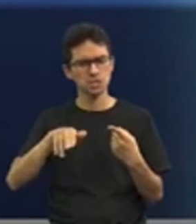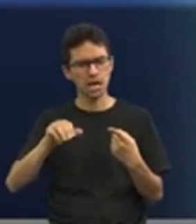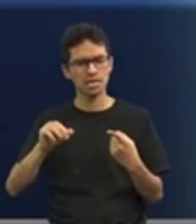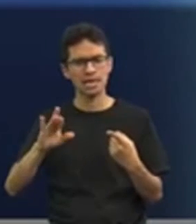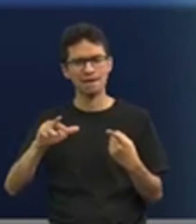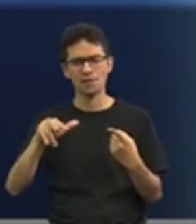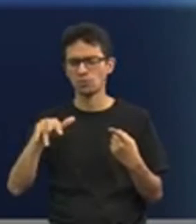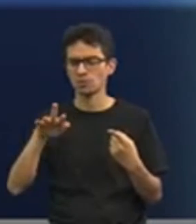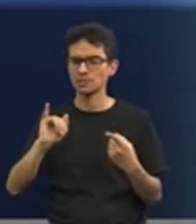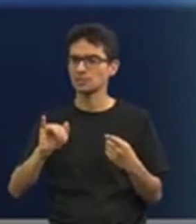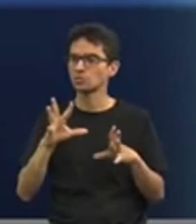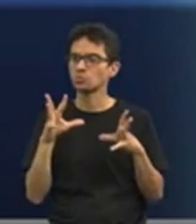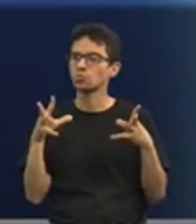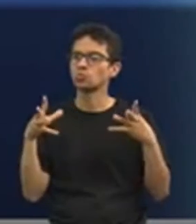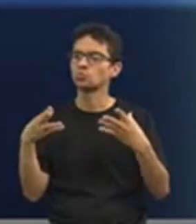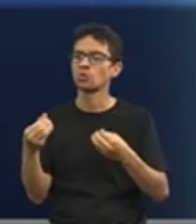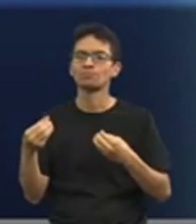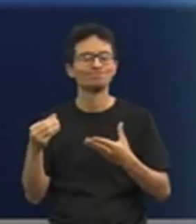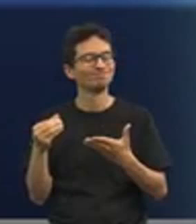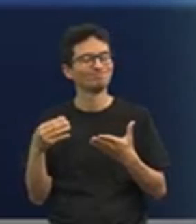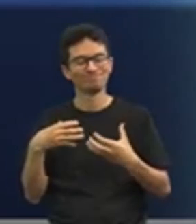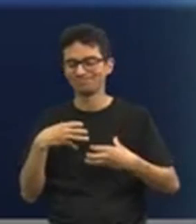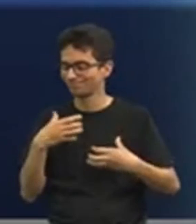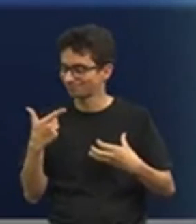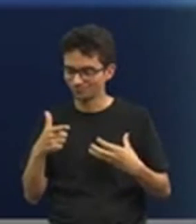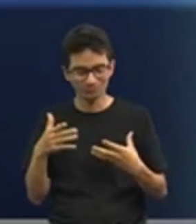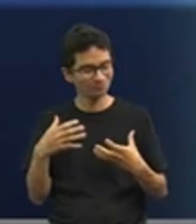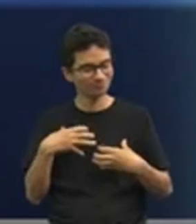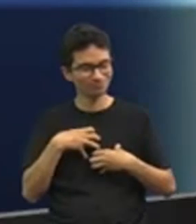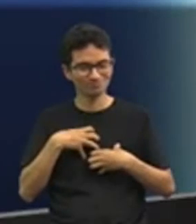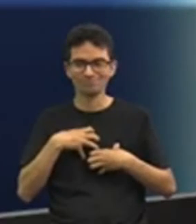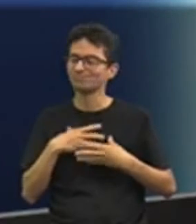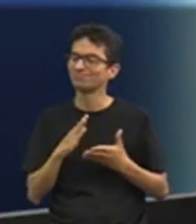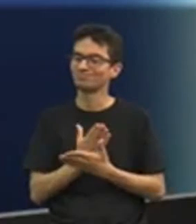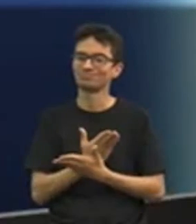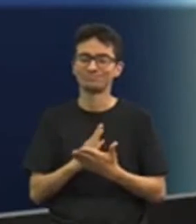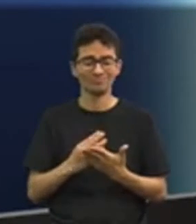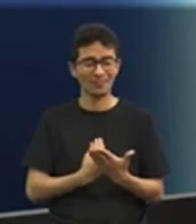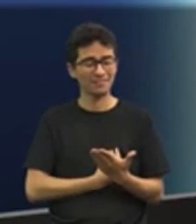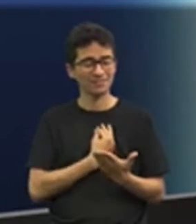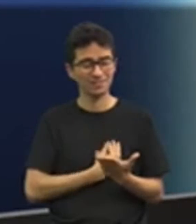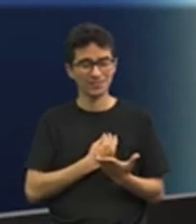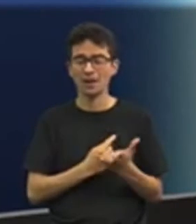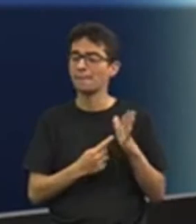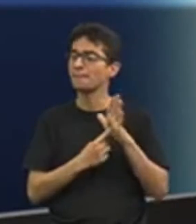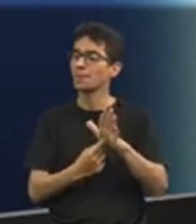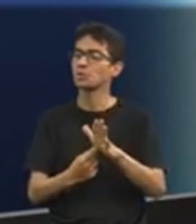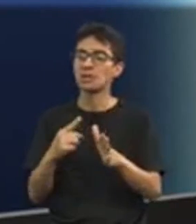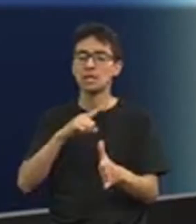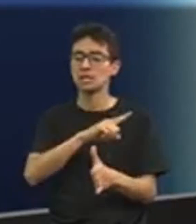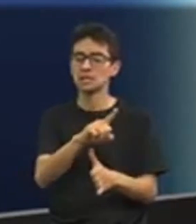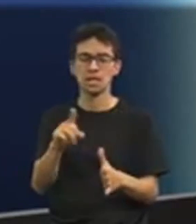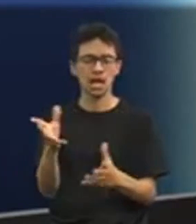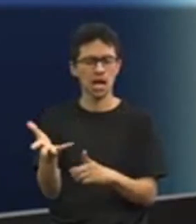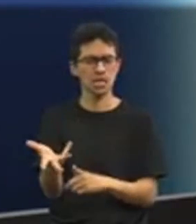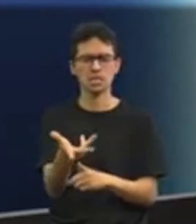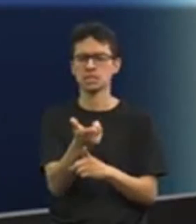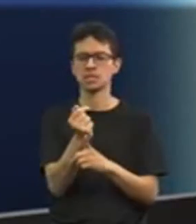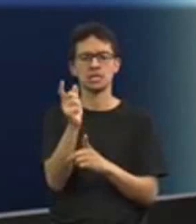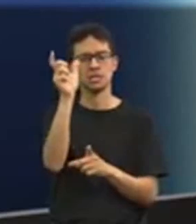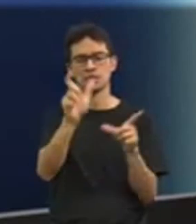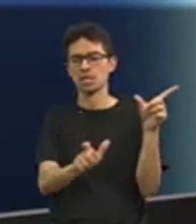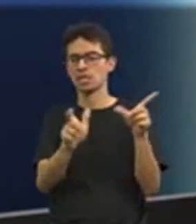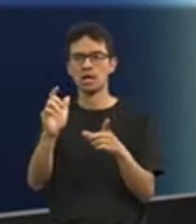Lasar Segall todos eles inconformados com a sociedade em que vivem ele na verdade que está dizendo que esses artistas exageram em